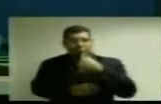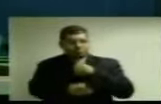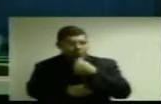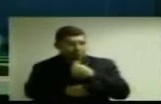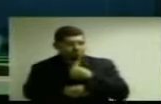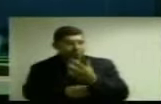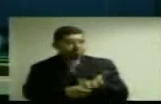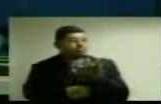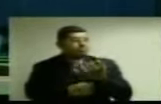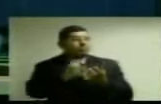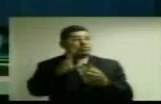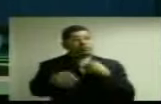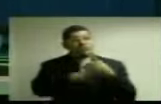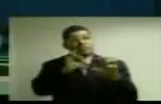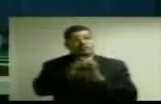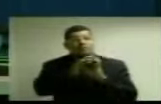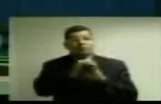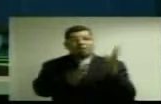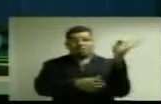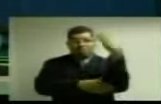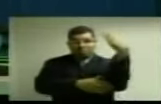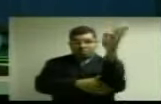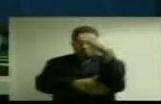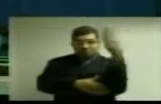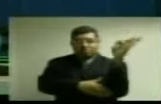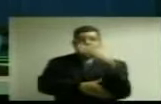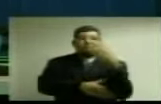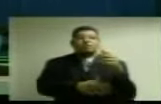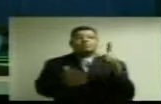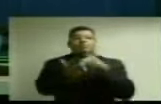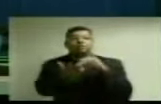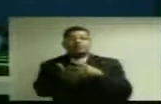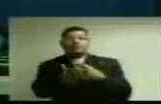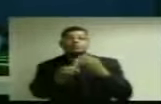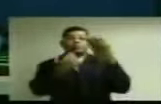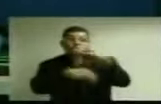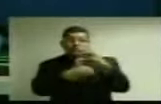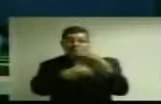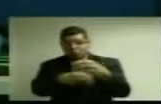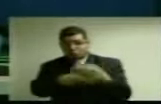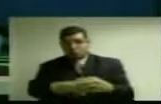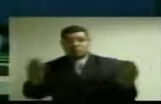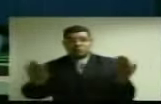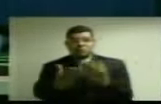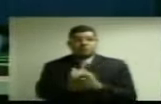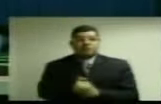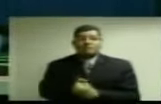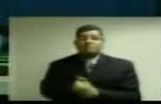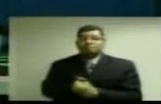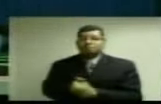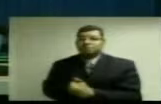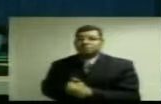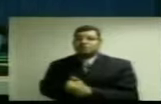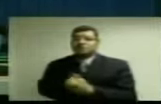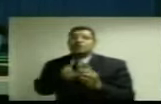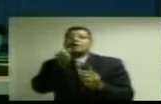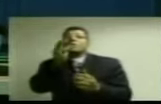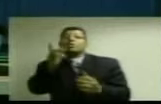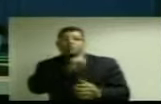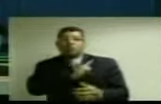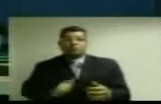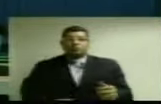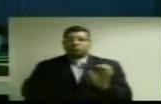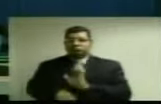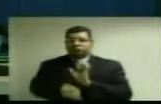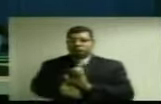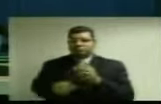eu. Somos embandeirados pela realização de concurso público. Quando o governo